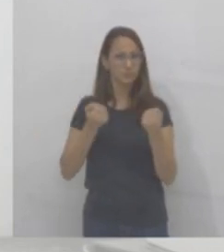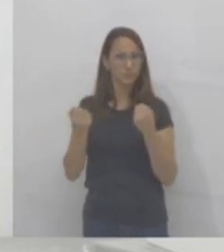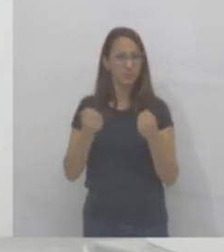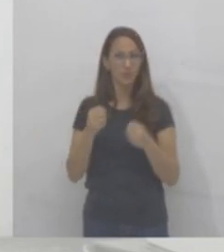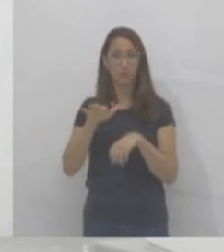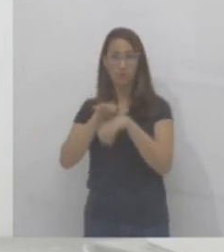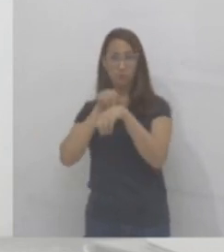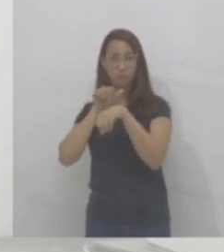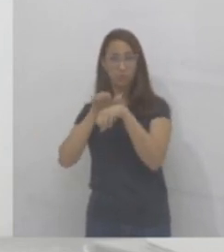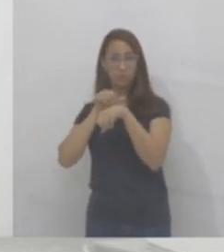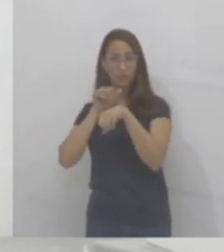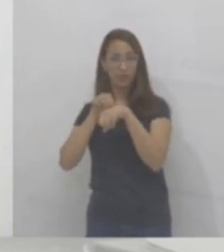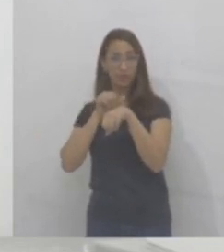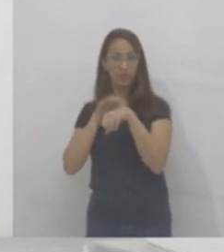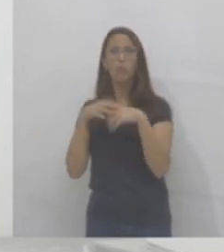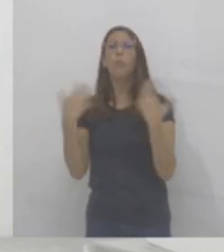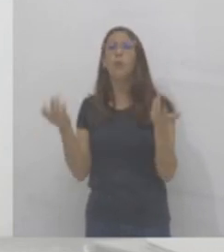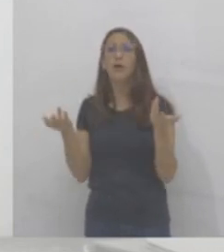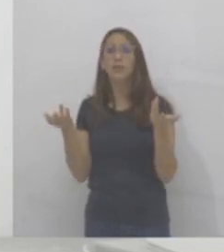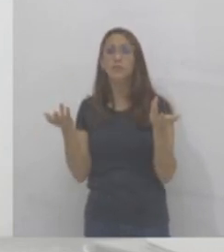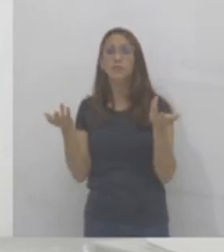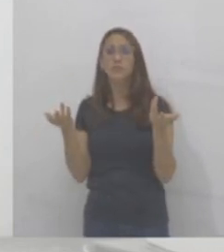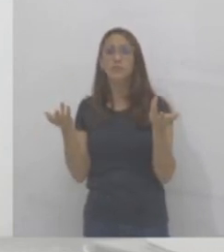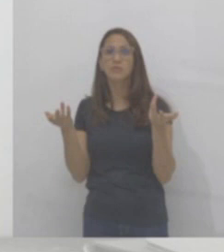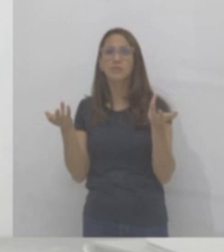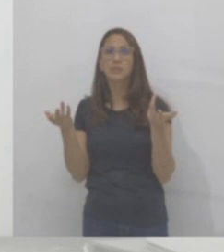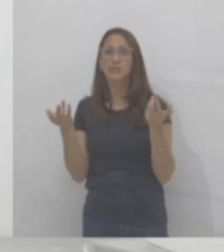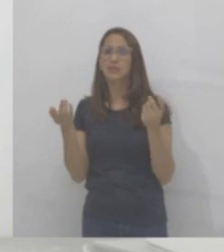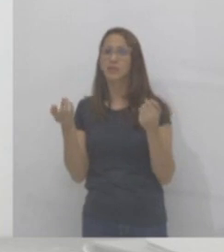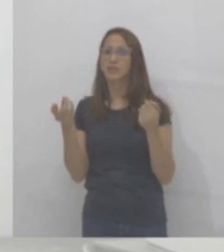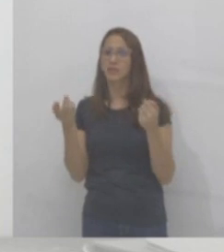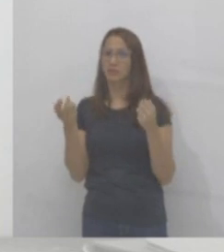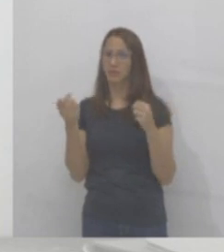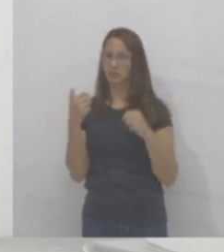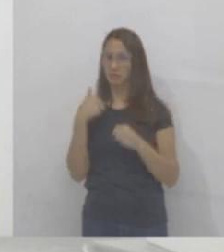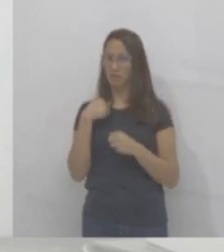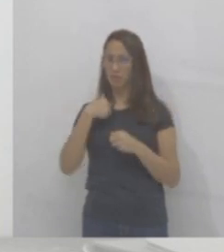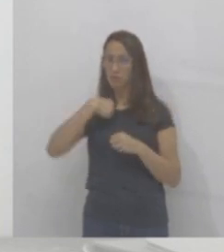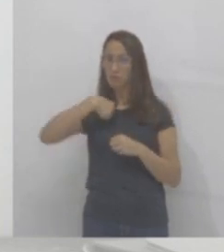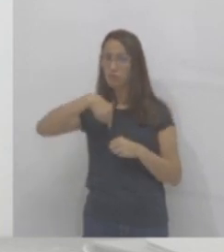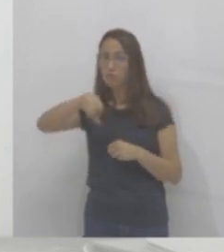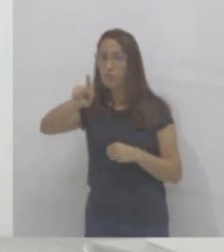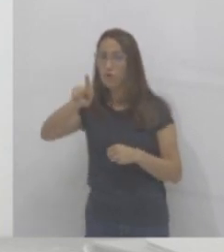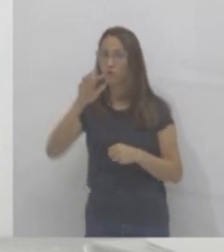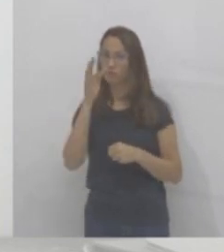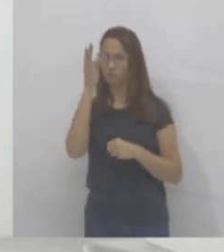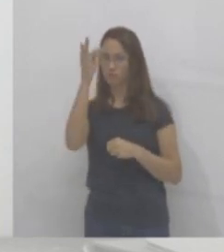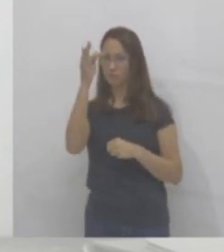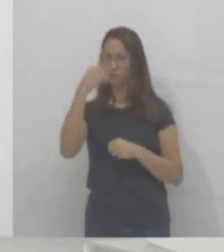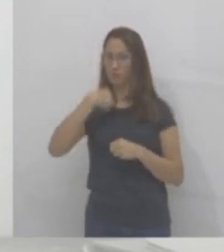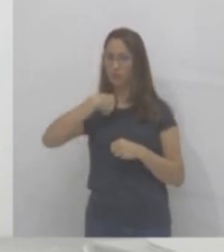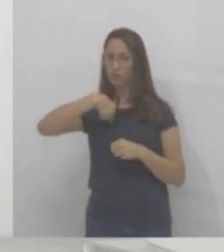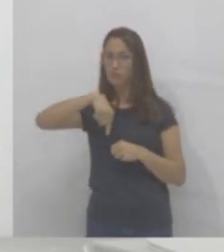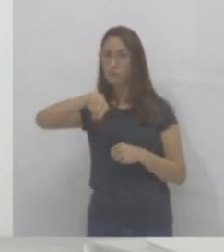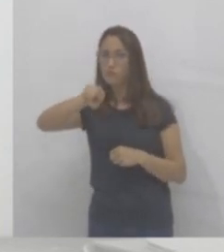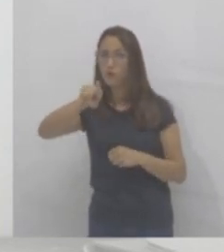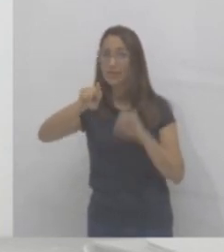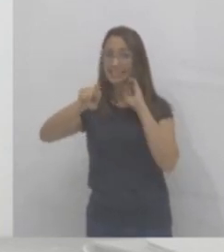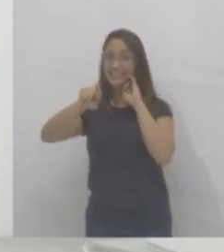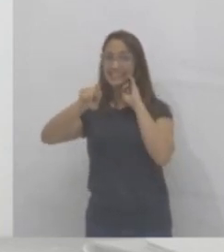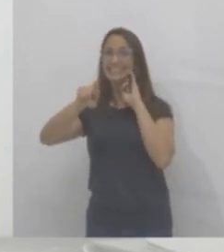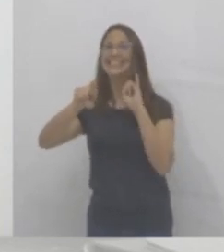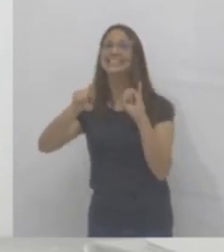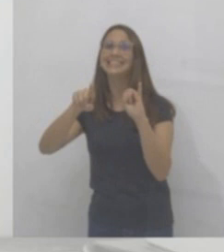ambulância? Tá? Vamos lá. Eu estou dizendo que no futuro a minha ação vai ser de chamar uma ambulância se acontecer alguma coisa no presente.